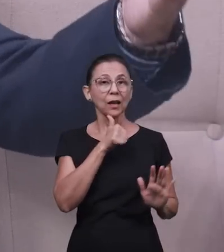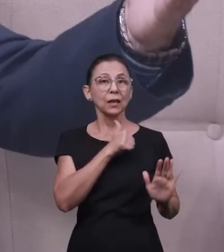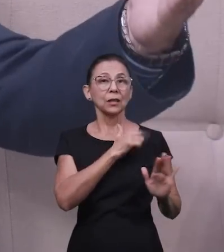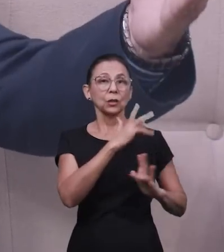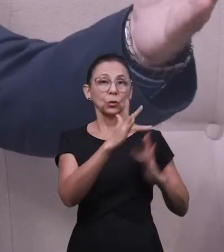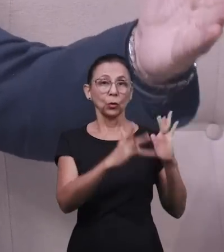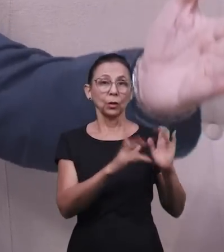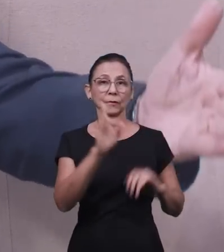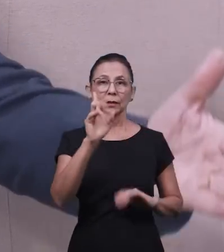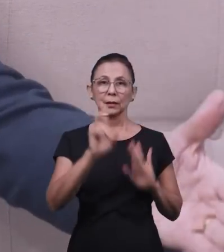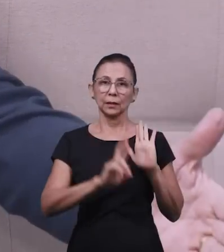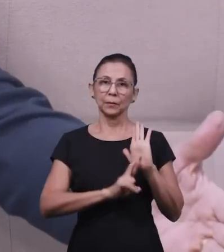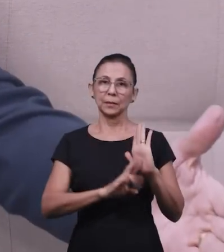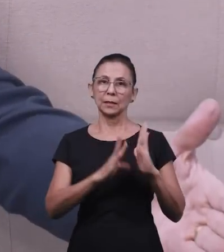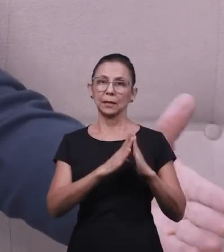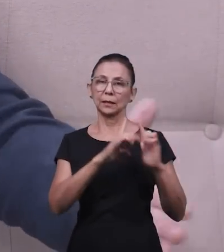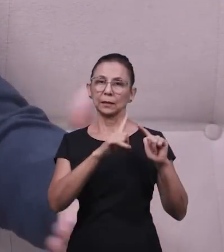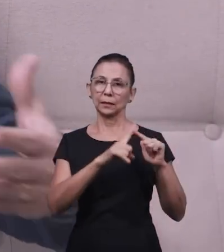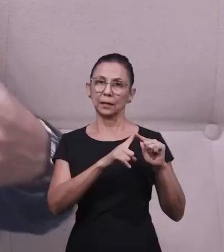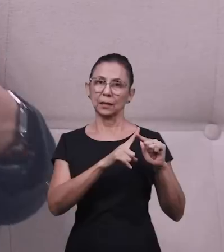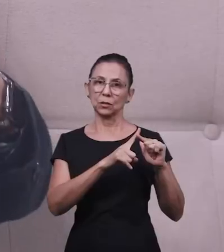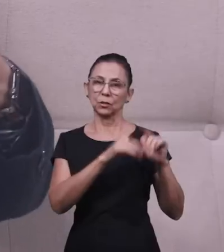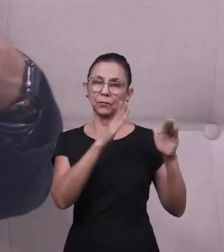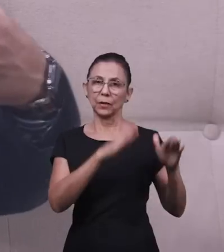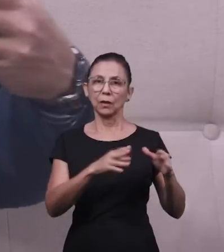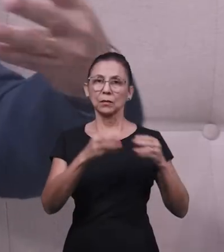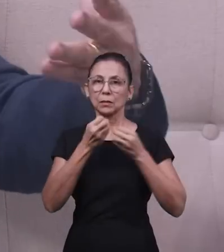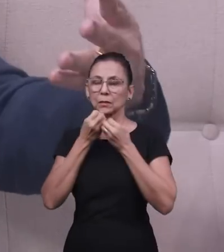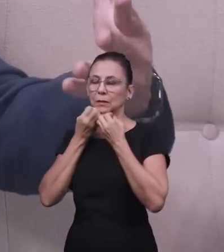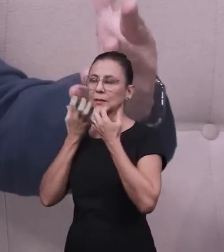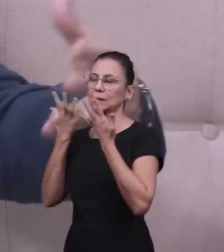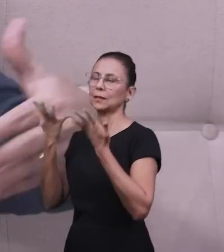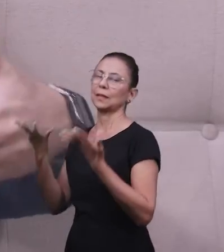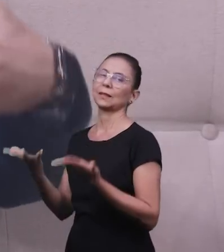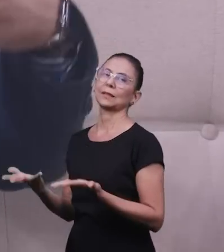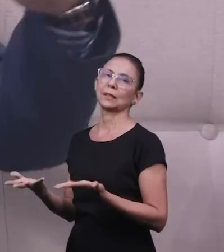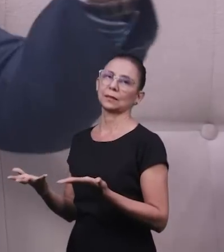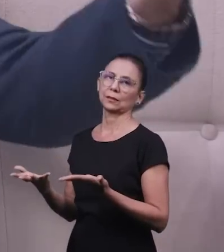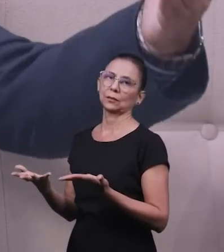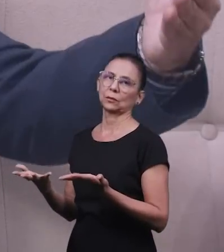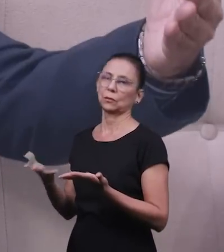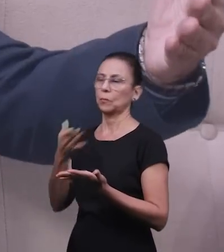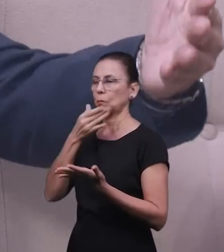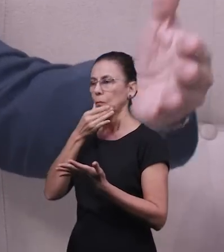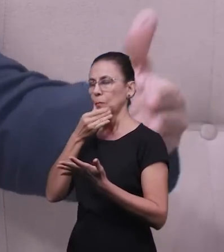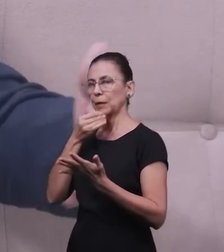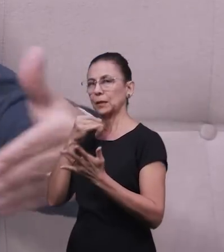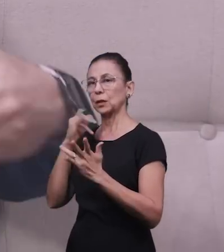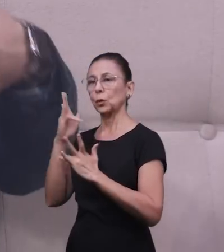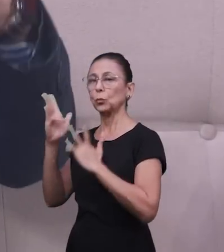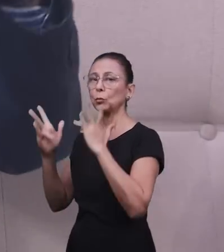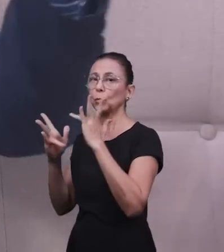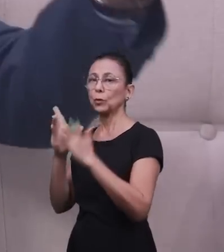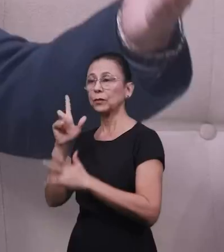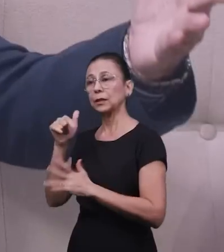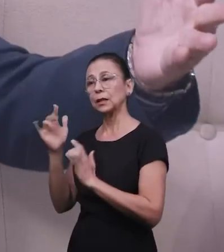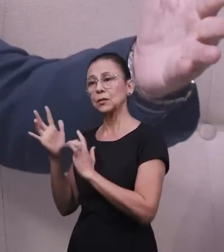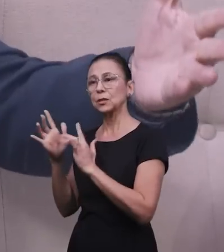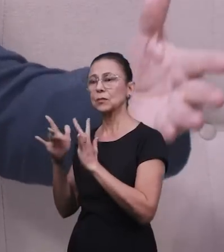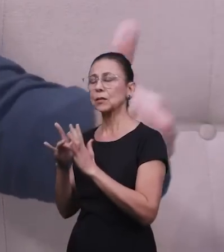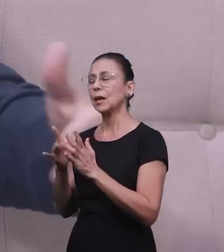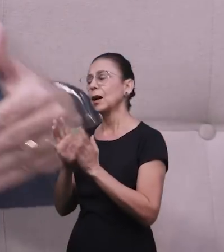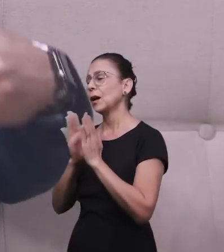declarando para o noivo. Então o desejo dela é esse: leva-me tu, eu quero estar